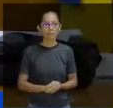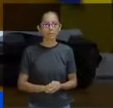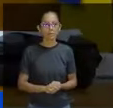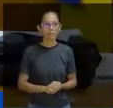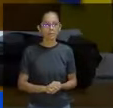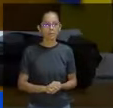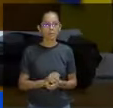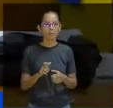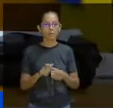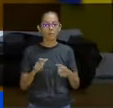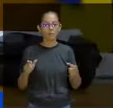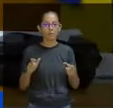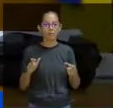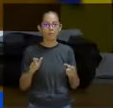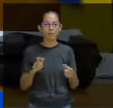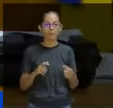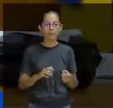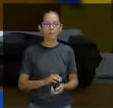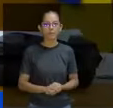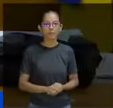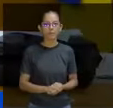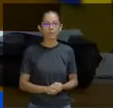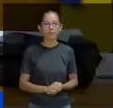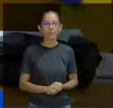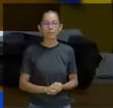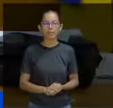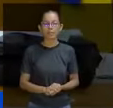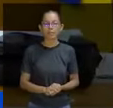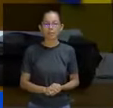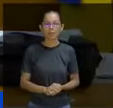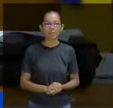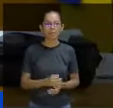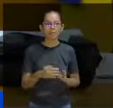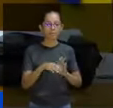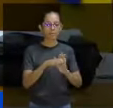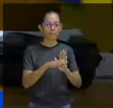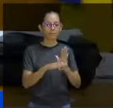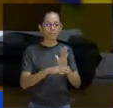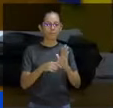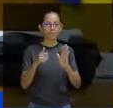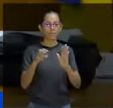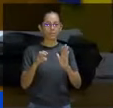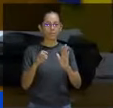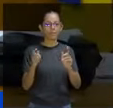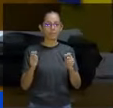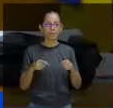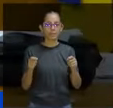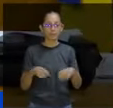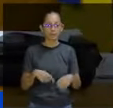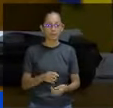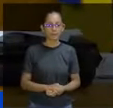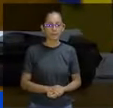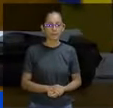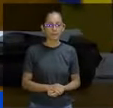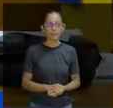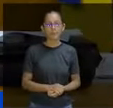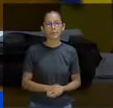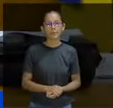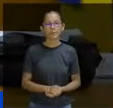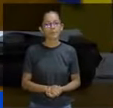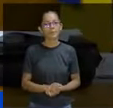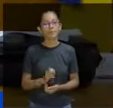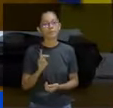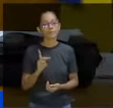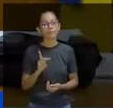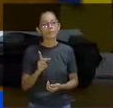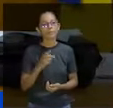são 15. E aí vai ter... eu tenho que comunicar para o Torque para ele se programar em relação a férias e tudo mais, tá bom,